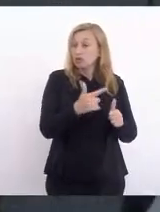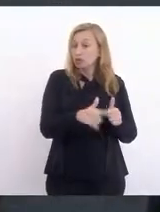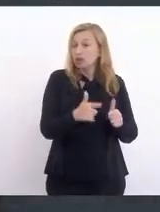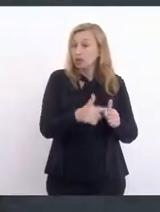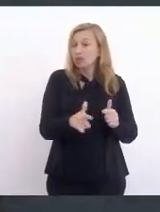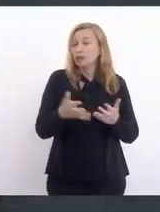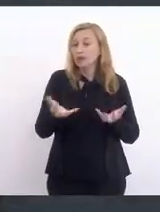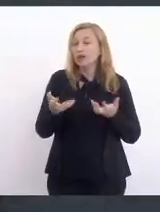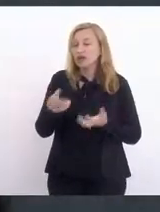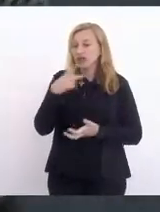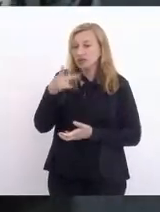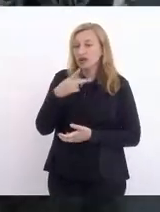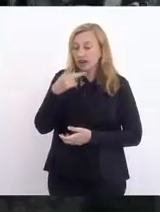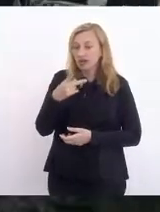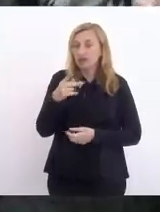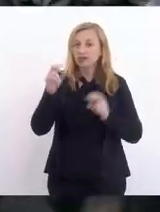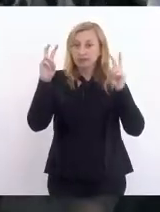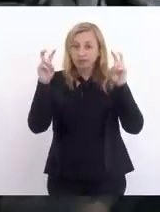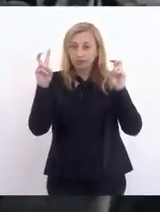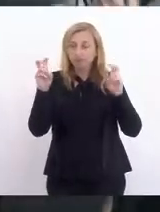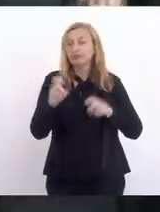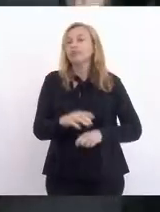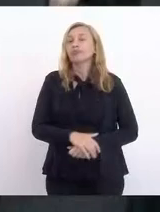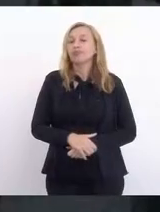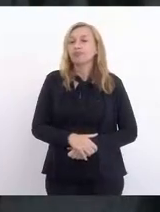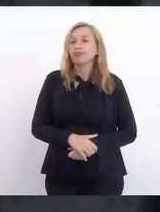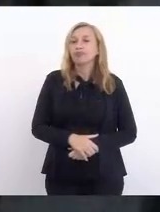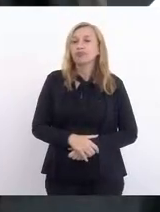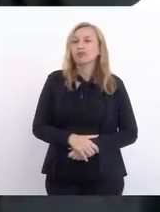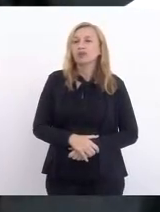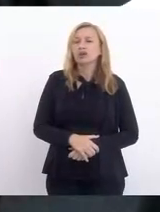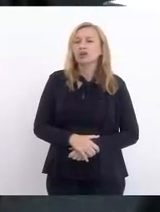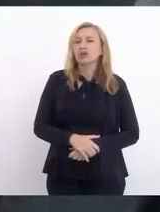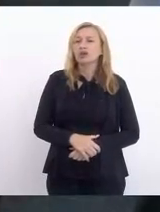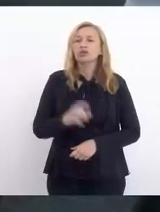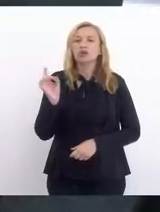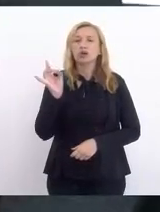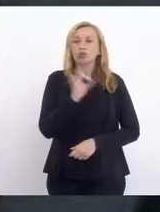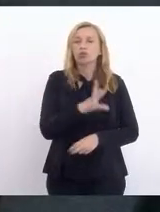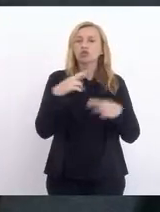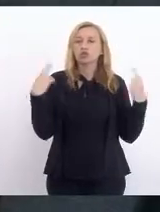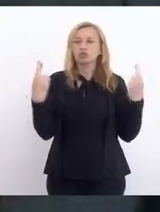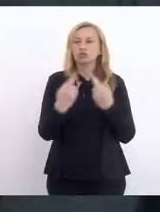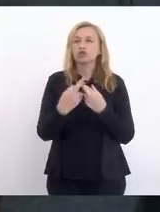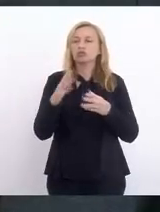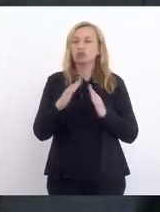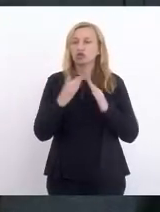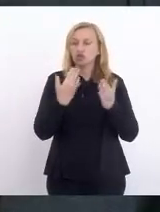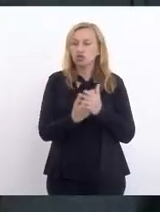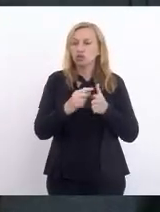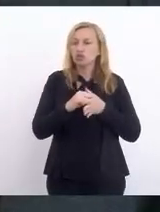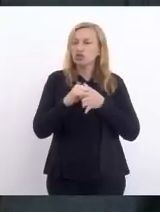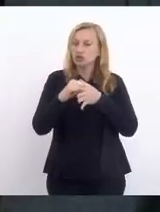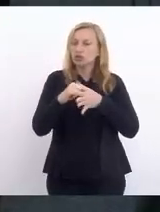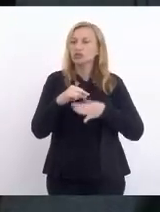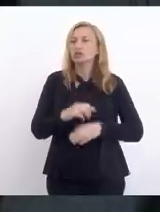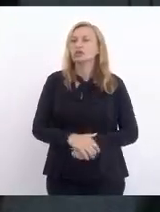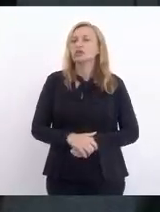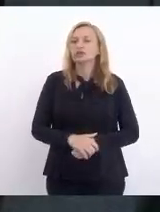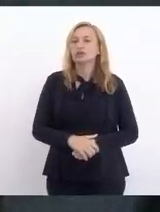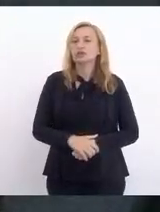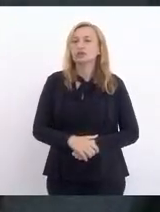questão de vossa excelência vossa excelência da última reunião do colégio de líderes e